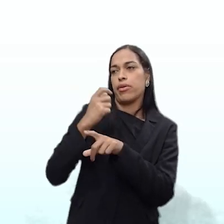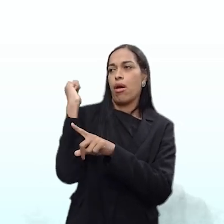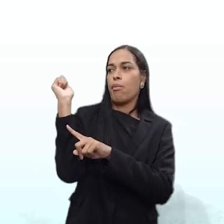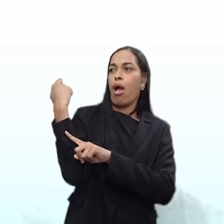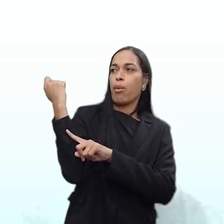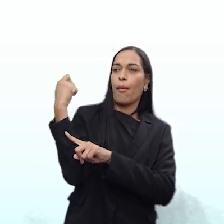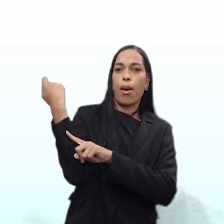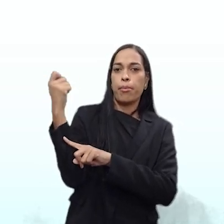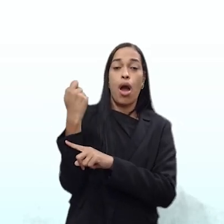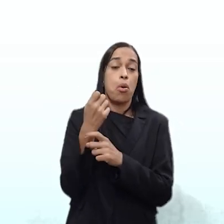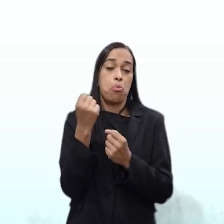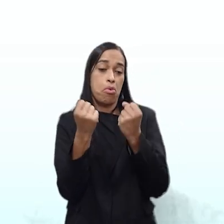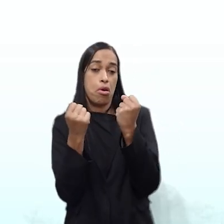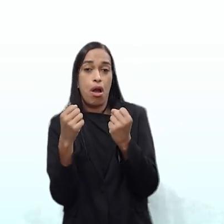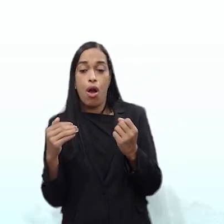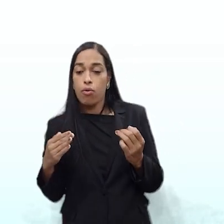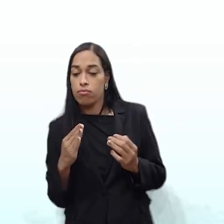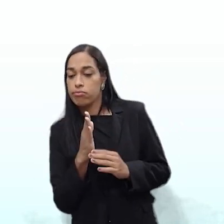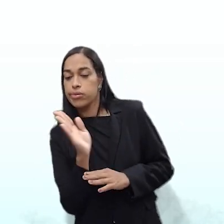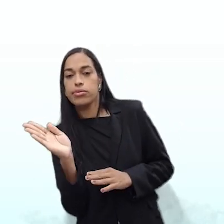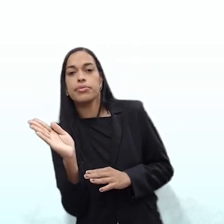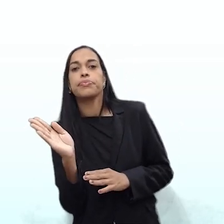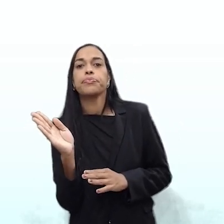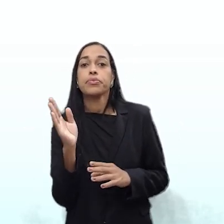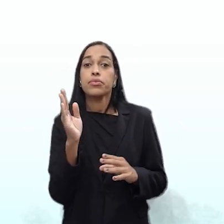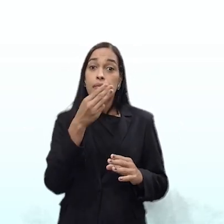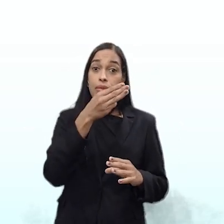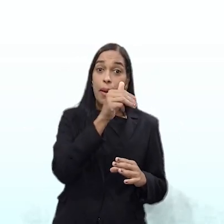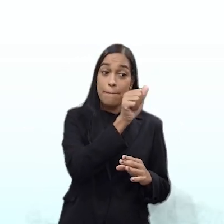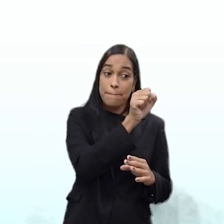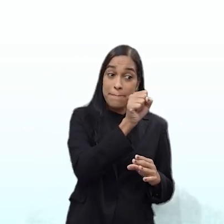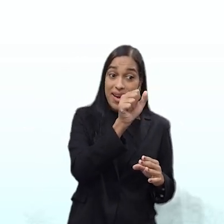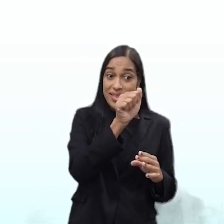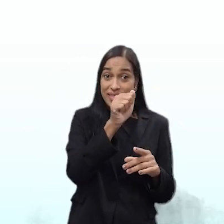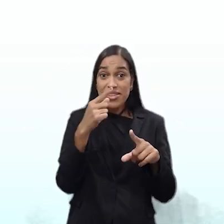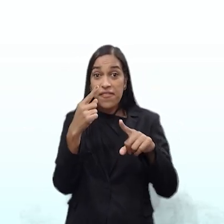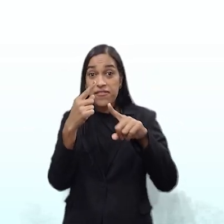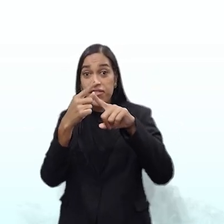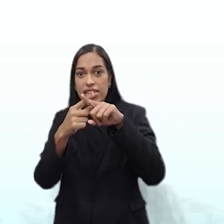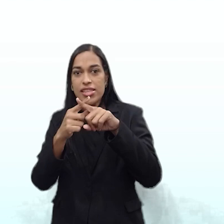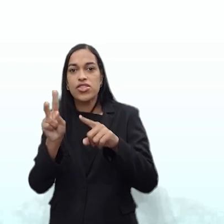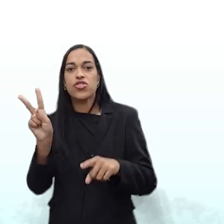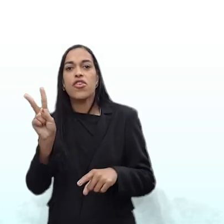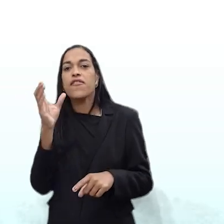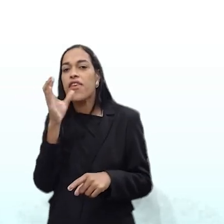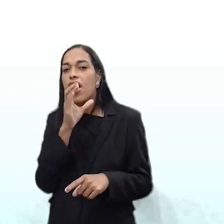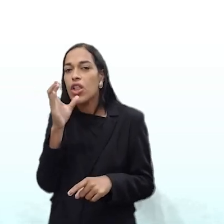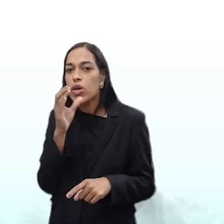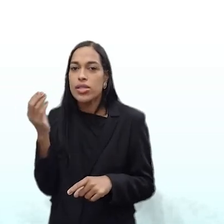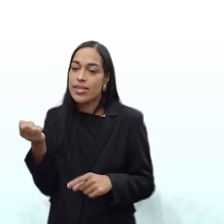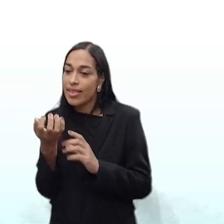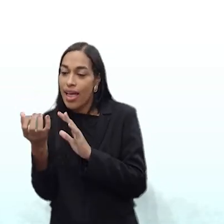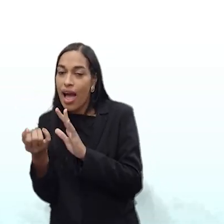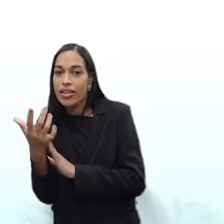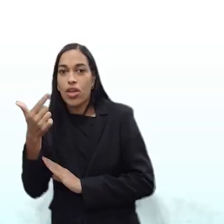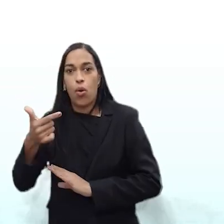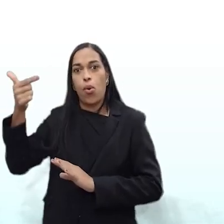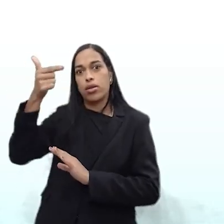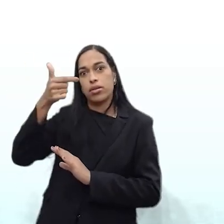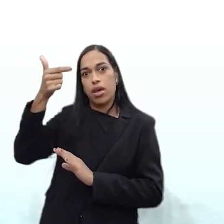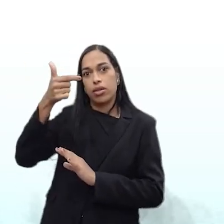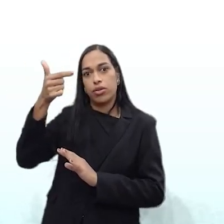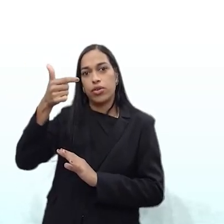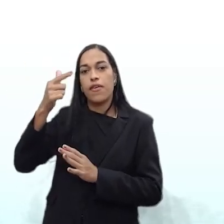numa curva. E lembrando que força centrípeta é a massa vezes velocidade ao quadrado dividida pelo raio. Então, nesta aula de hoje,